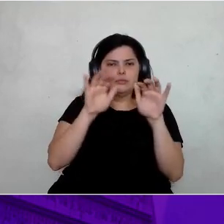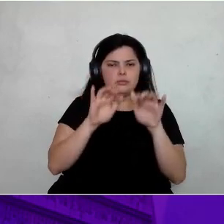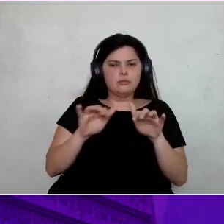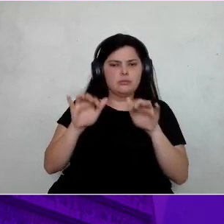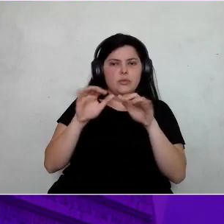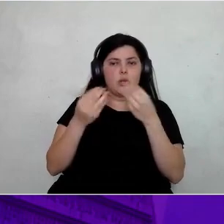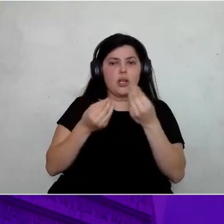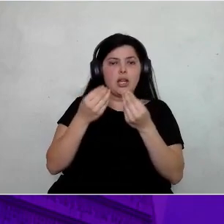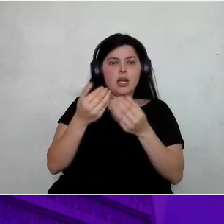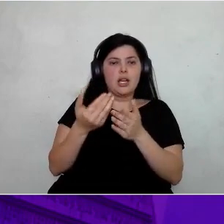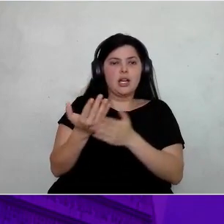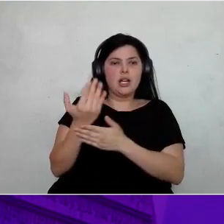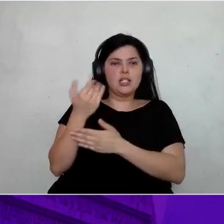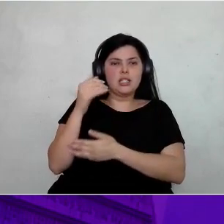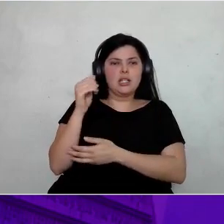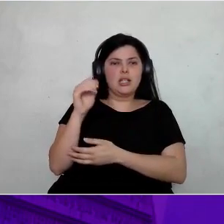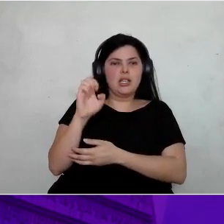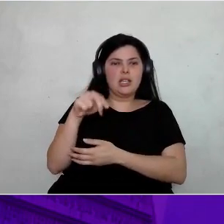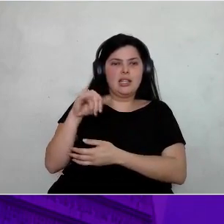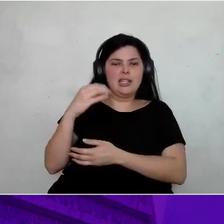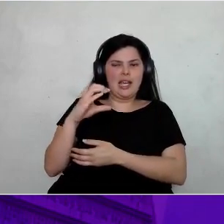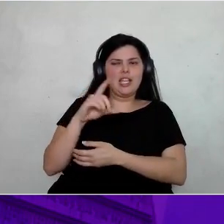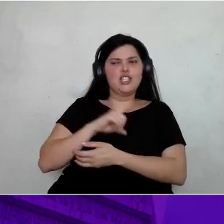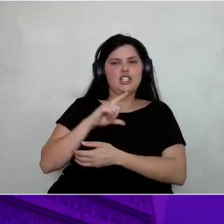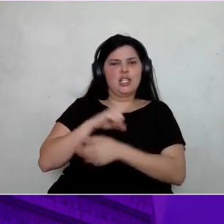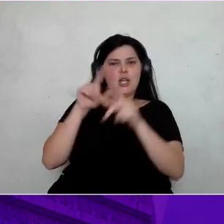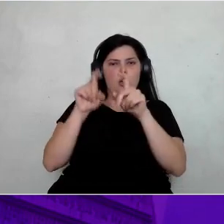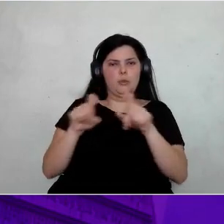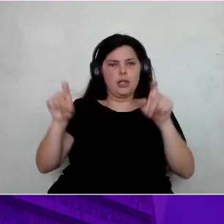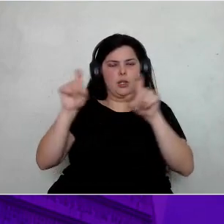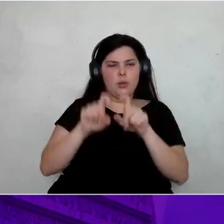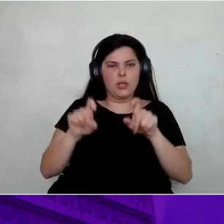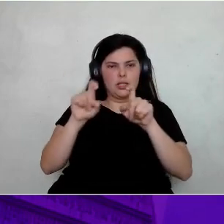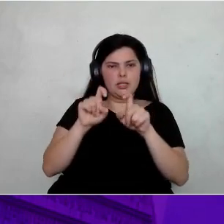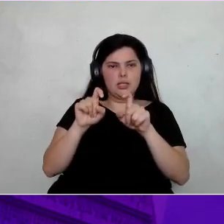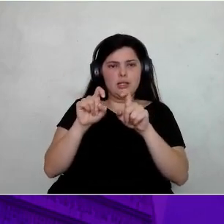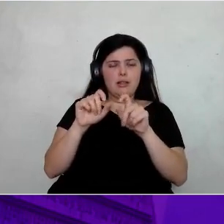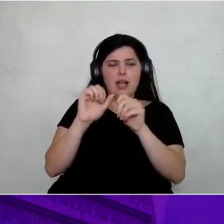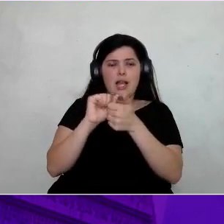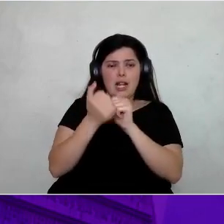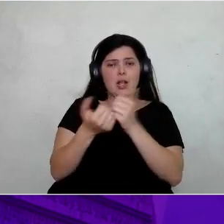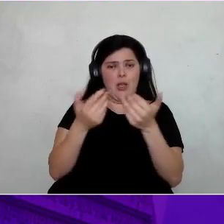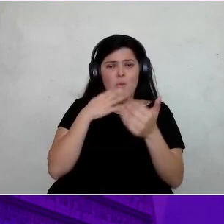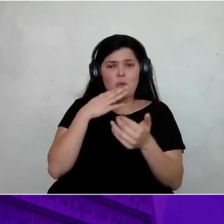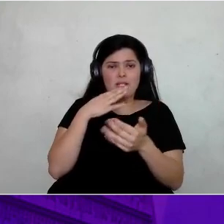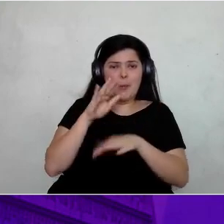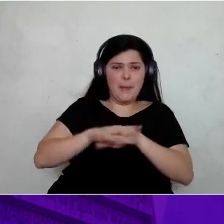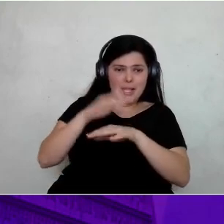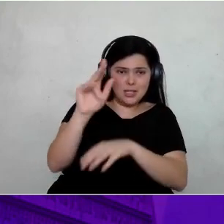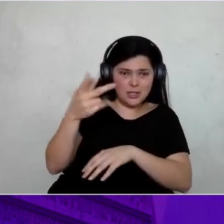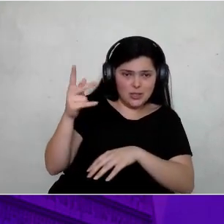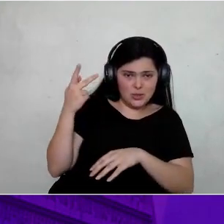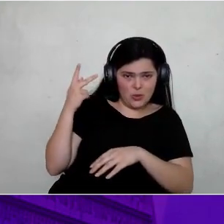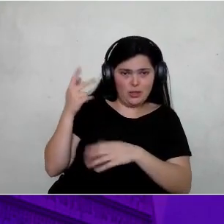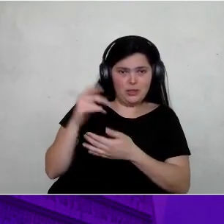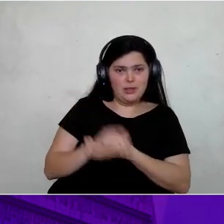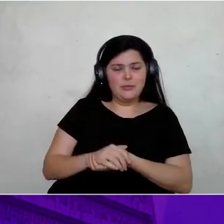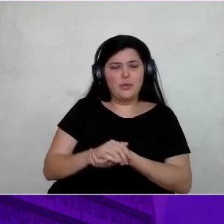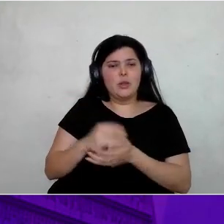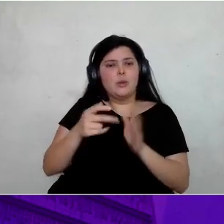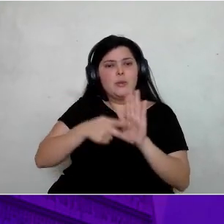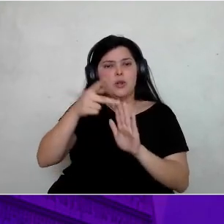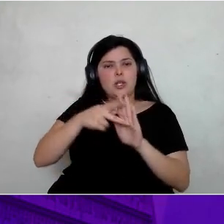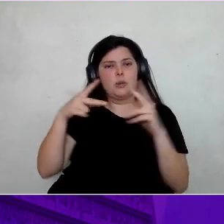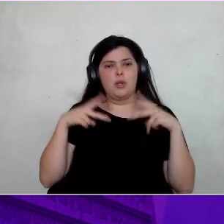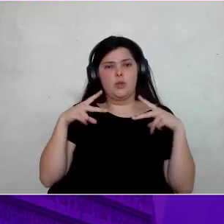existiam computadores? Sim, computadores analógicos. E quem quiser conhecer um pouquinho mais essa história, tem um projeto pessoal que eu faço,